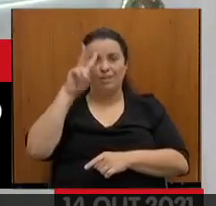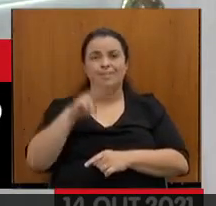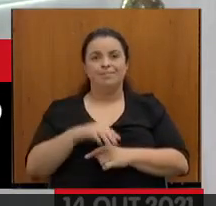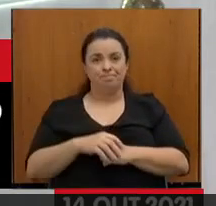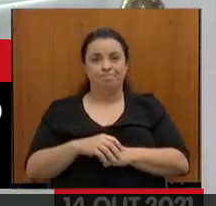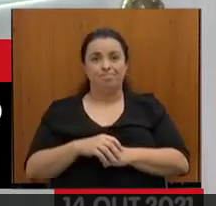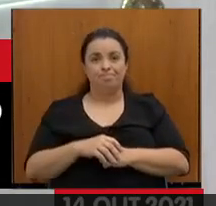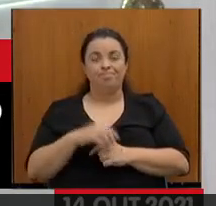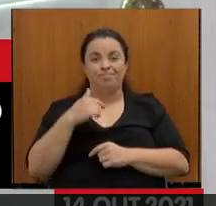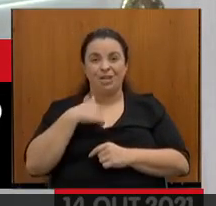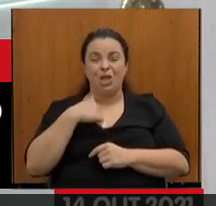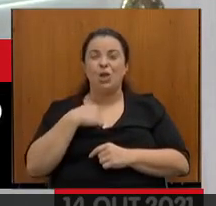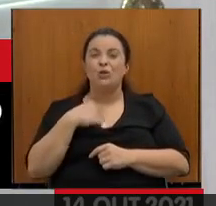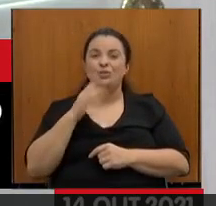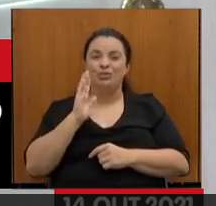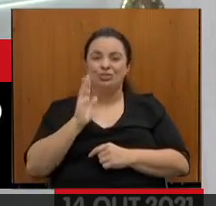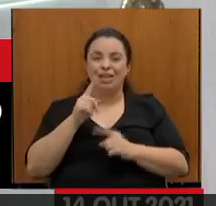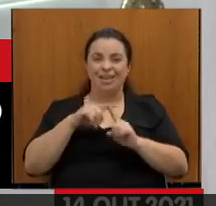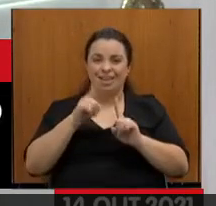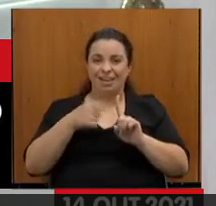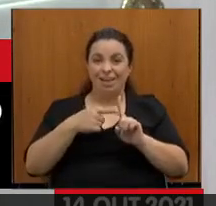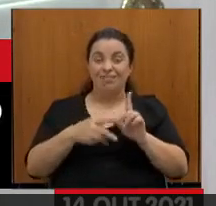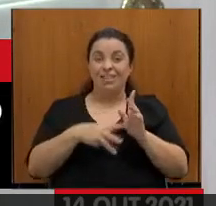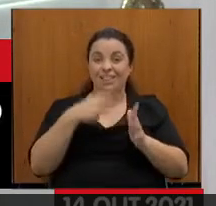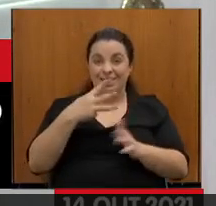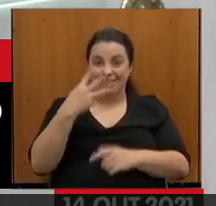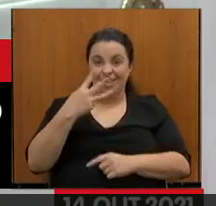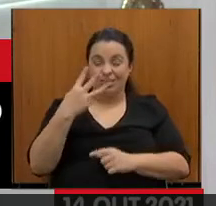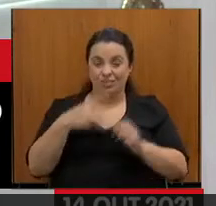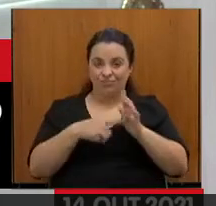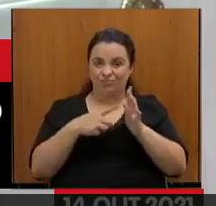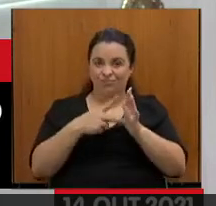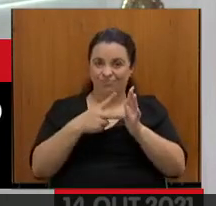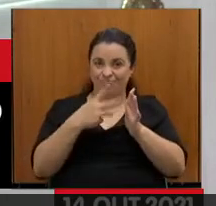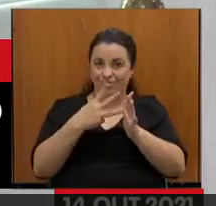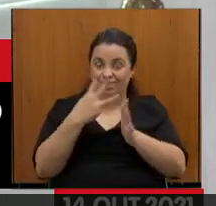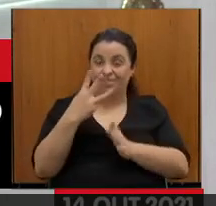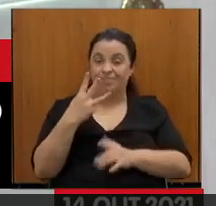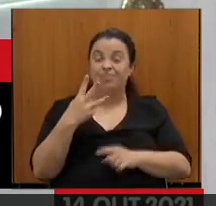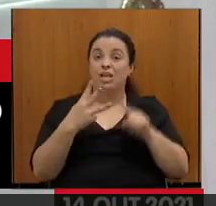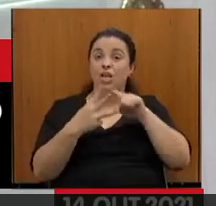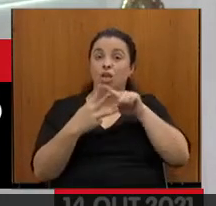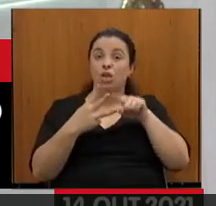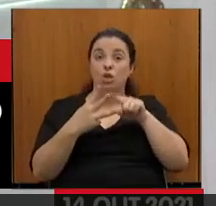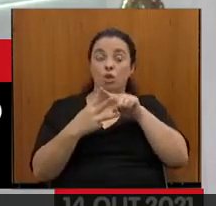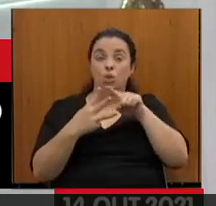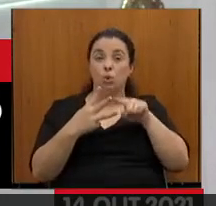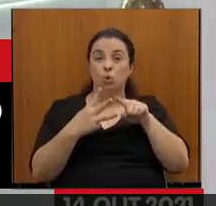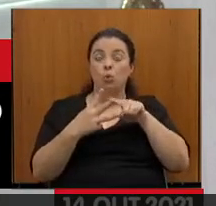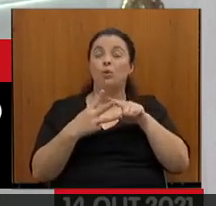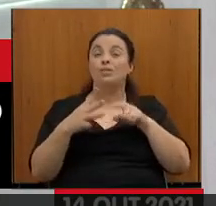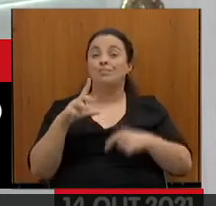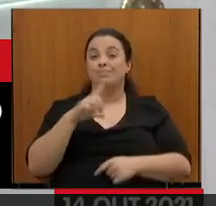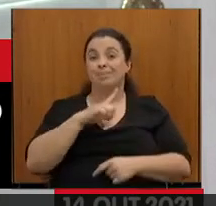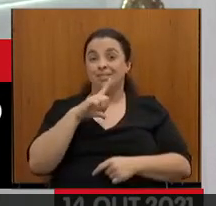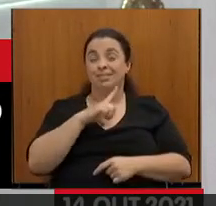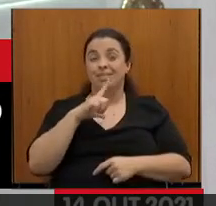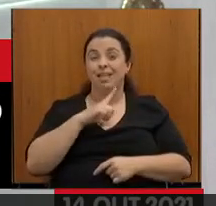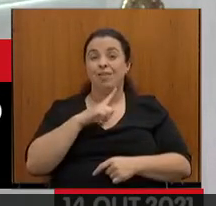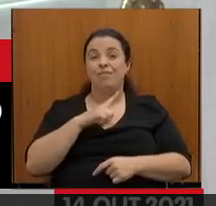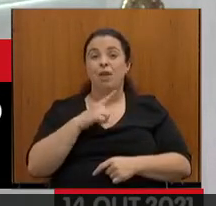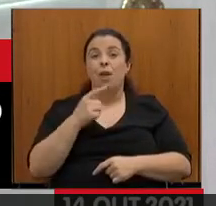Eu tive 3 gestações e em 2 eu tive crises muito agudas de